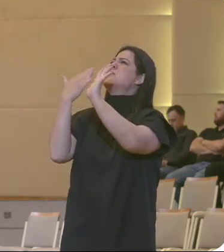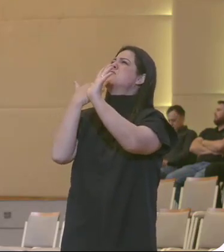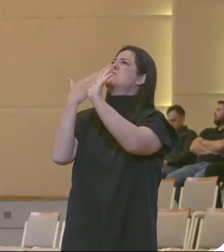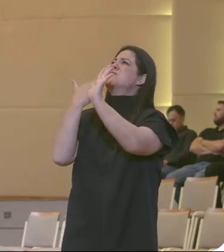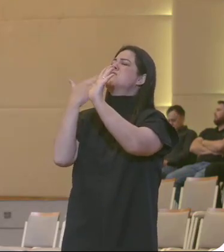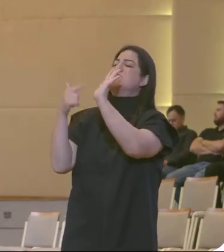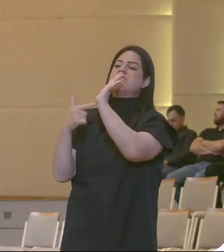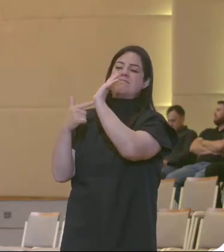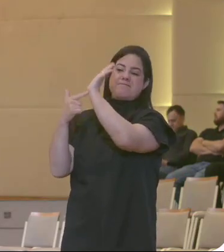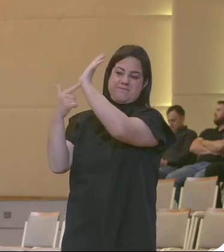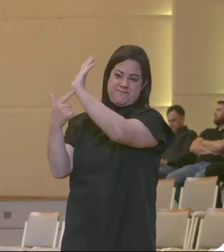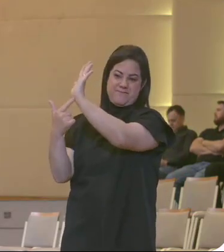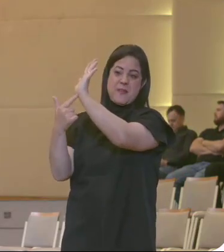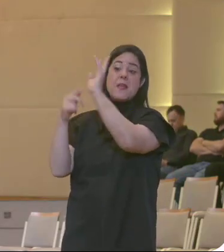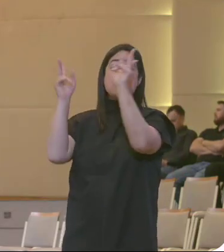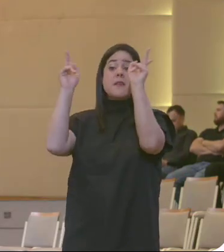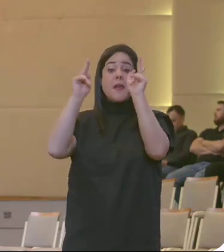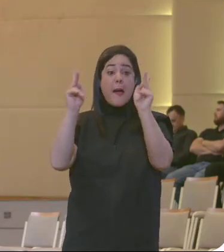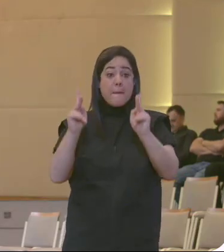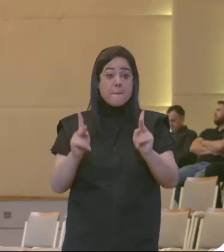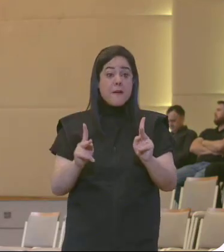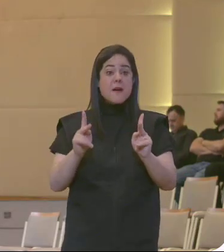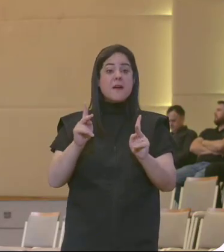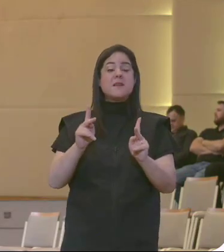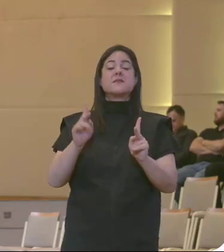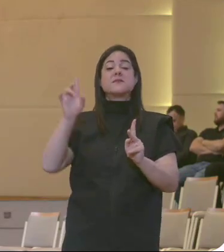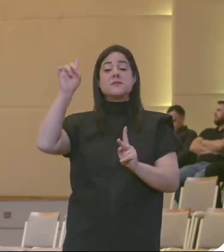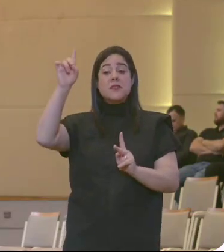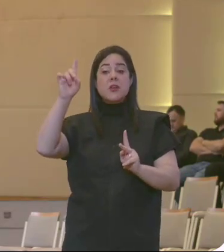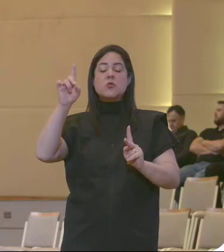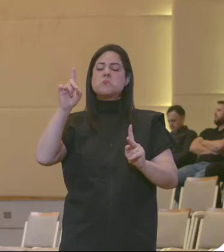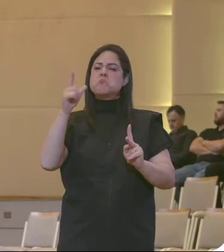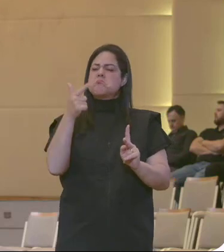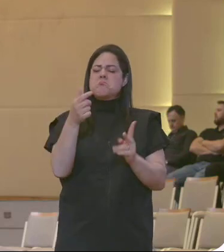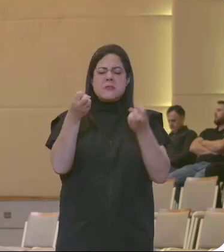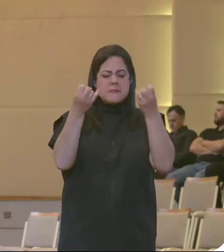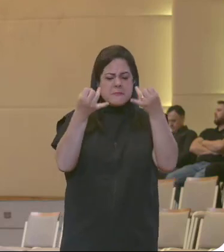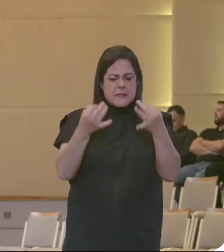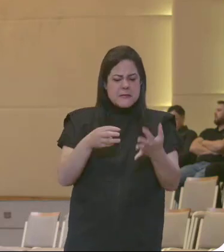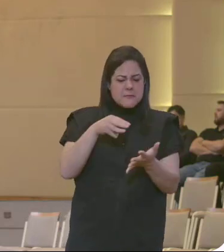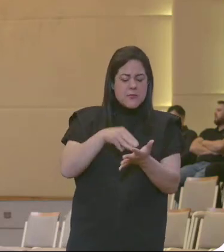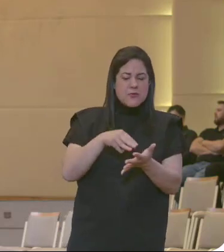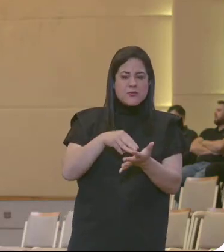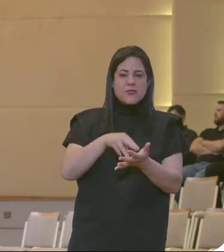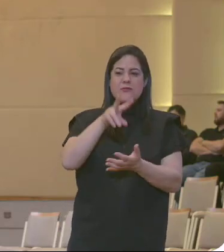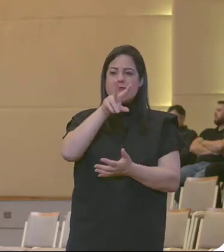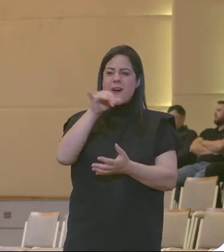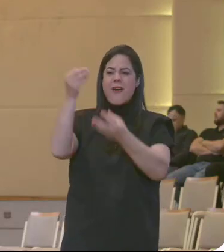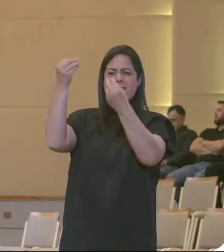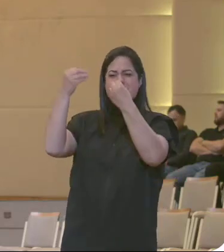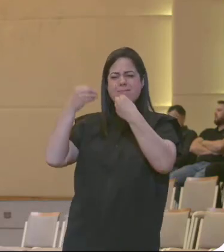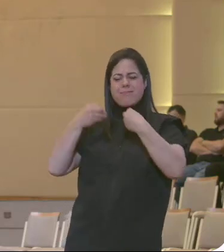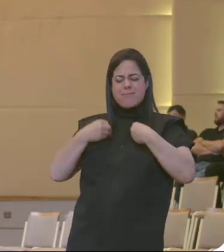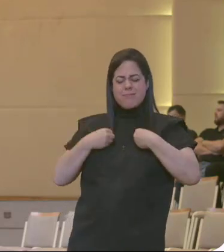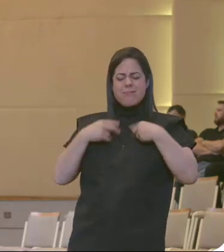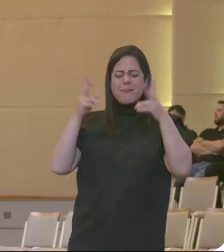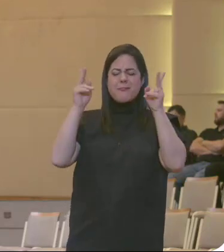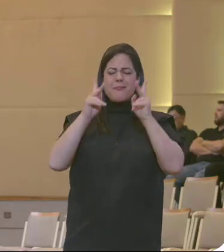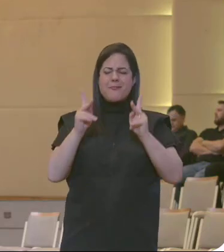Deus. E a paz de Deus, que excede todo entendimento, guardará o coração e a mente de vocês em Cristo